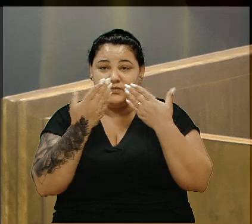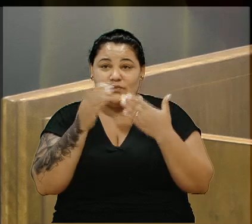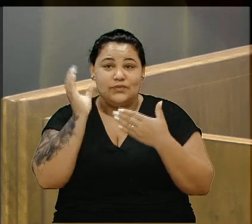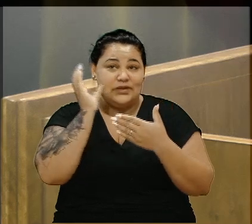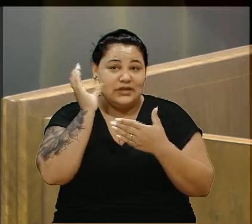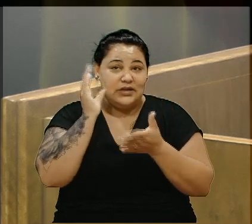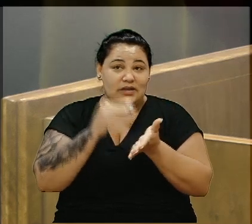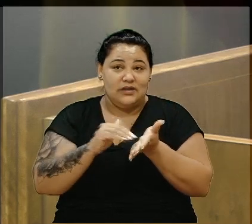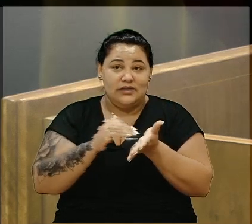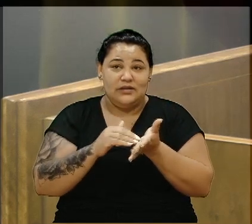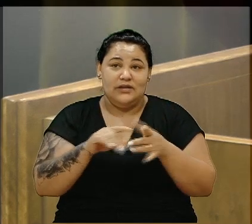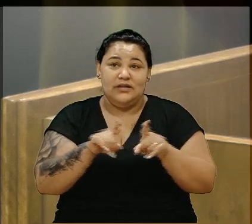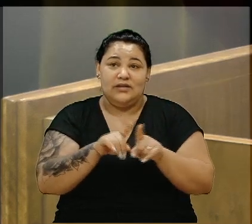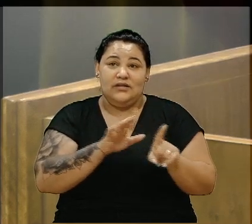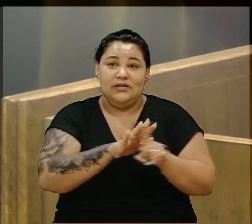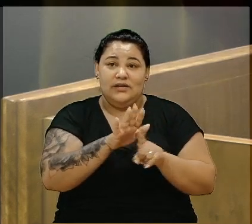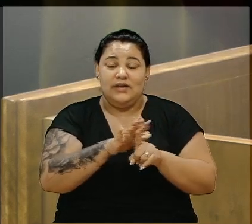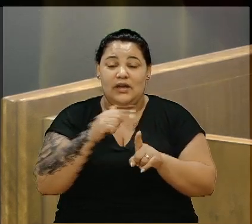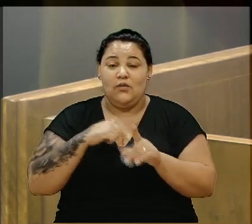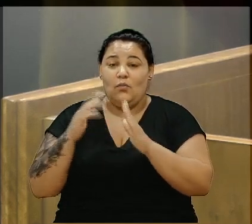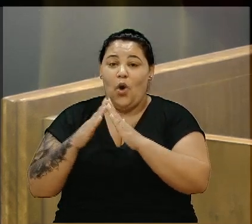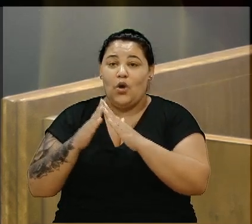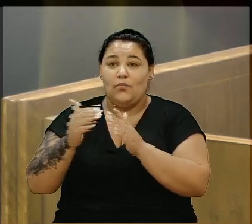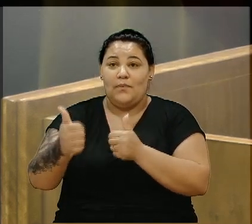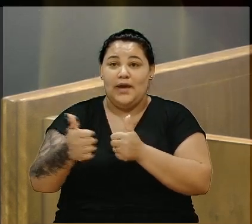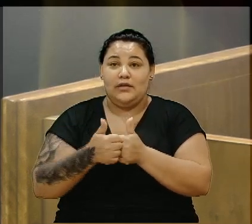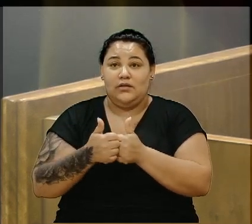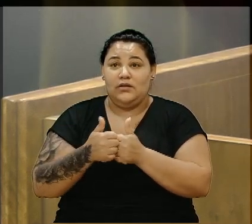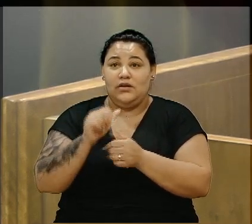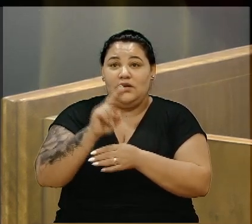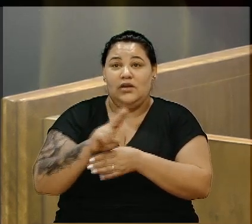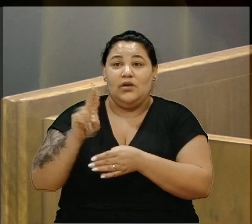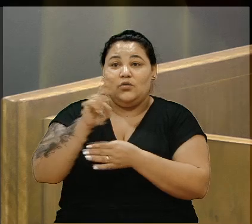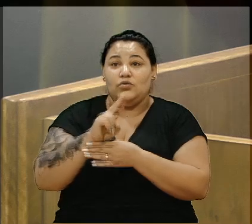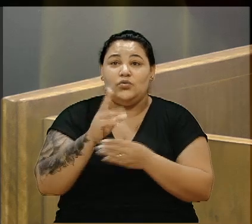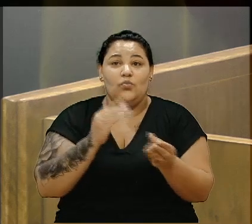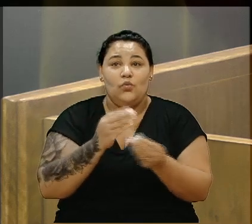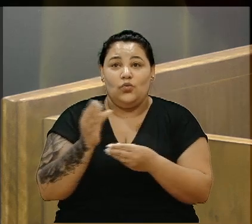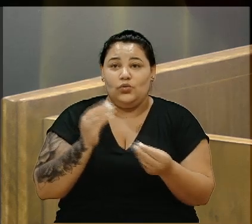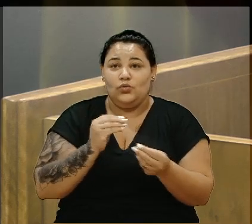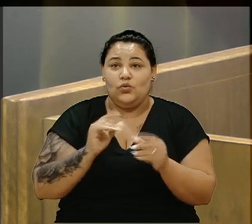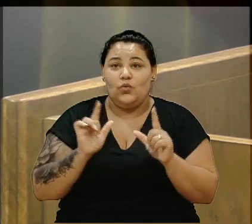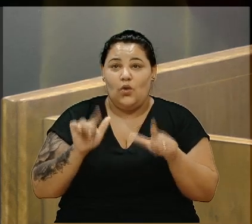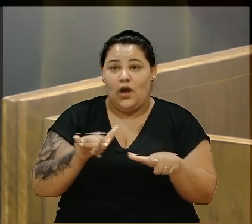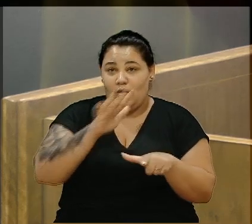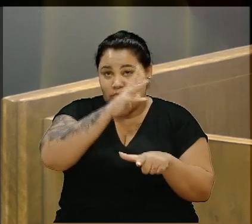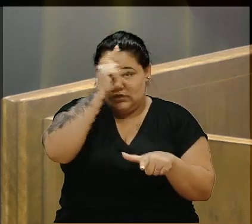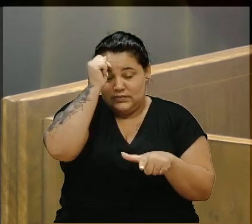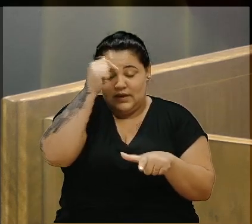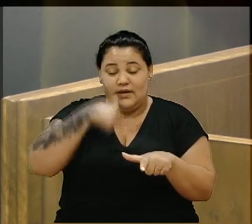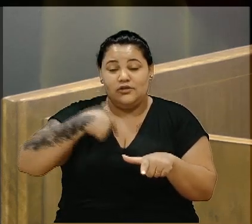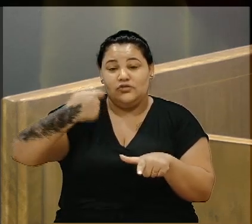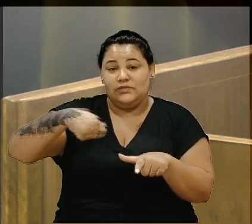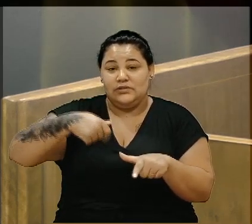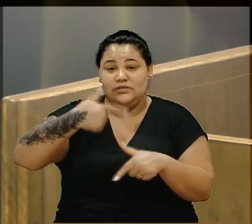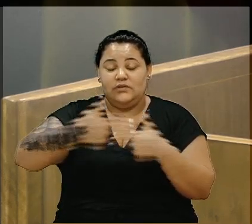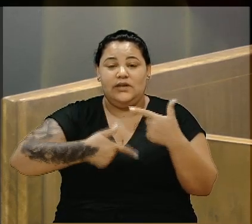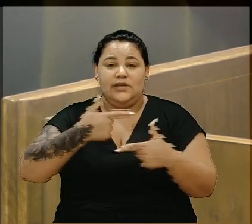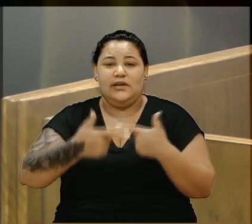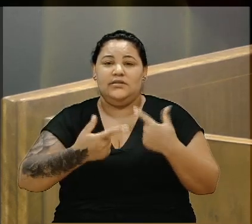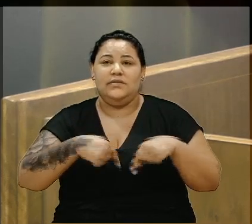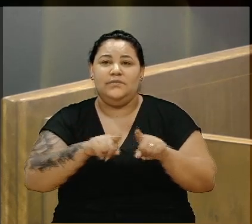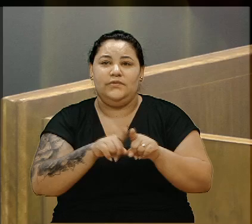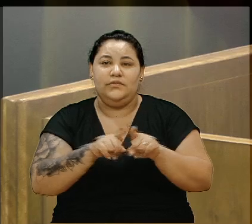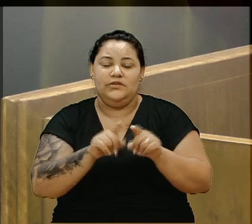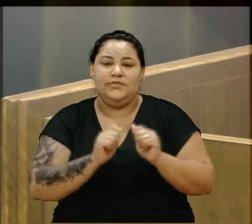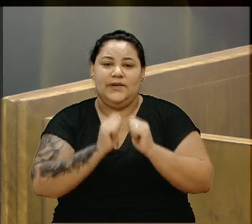algumas demandas, eu moro muito próximo, eu uso muito o campo municipal, então eu tenho certeza que a gente precisa trabalhar todos juntos por melhorias